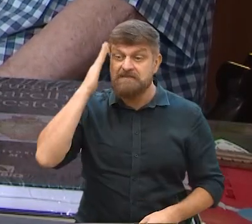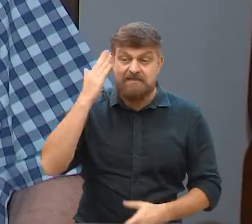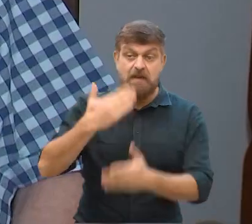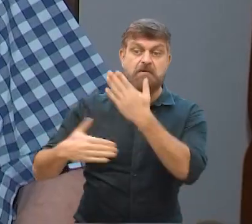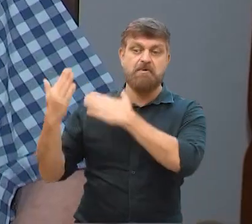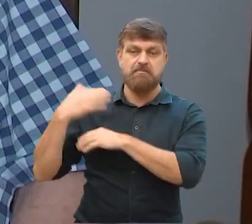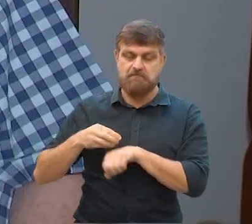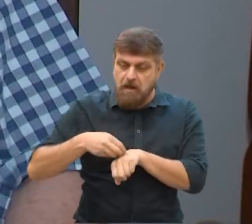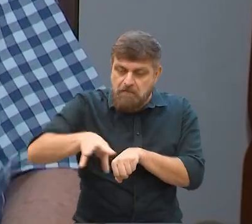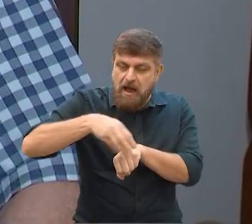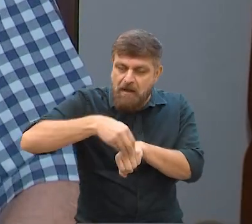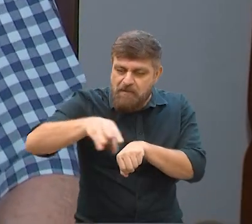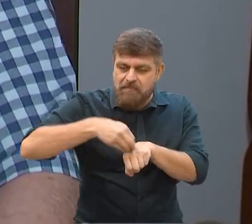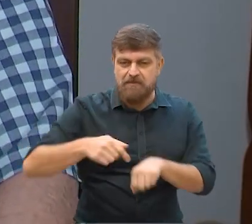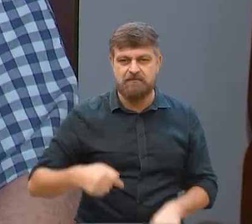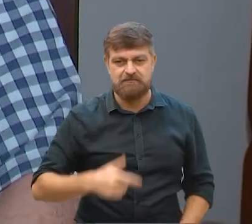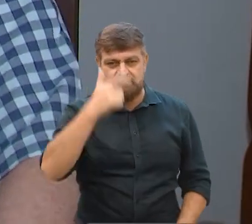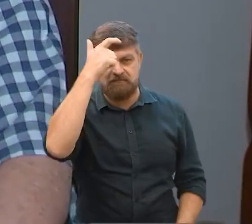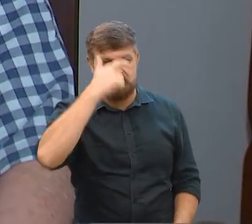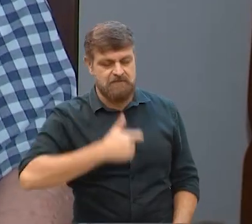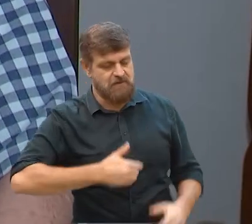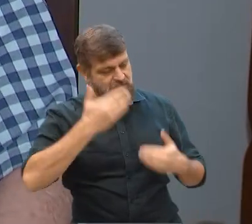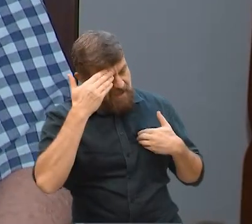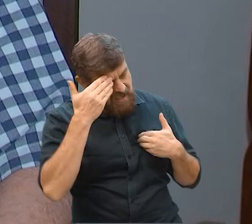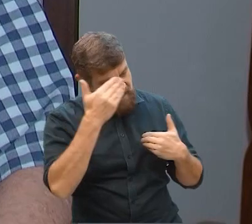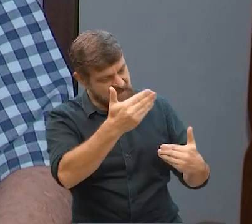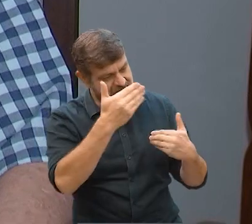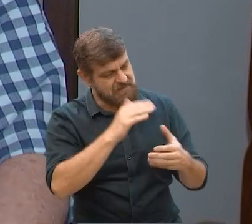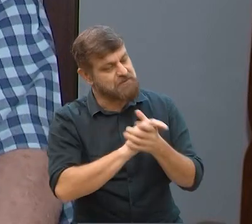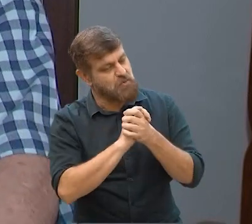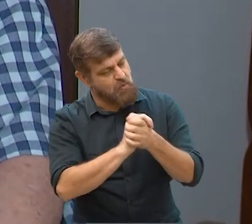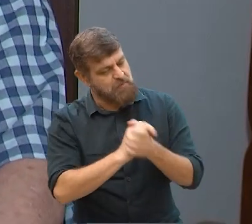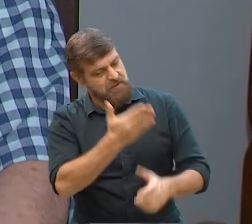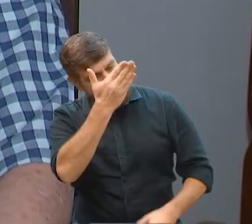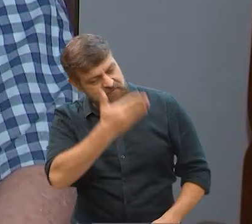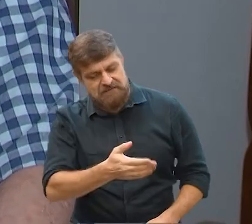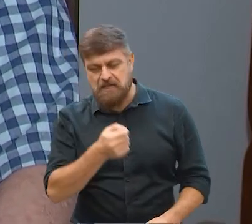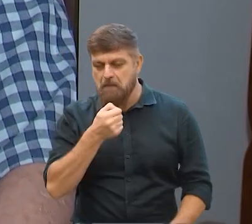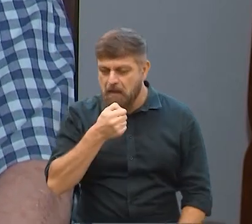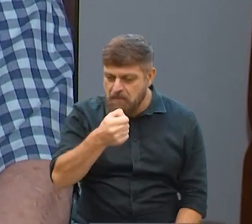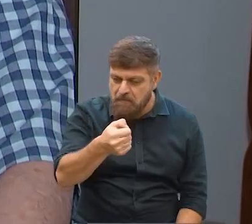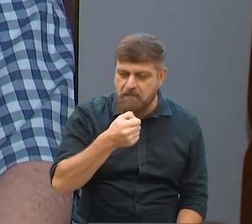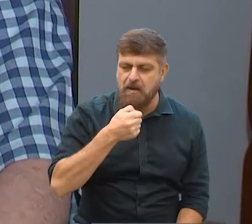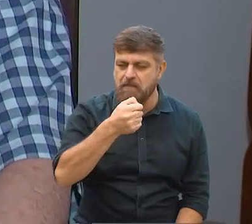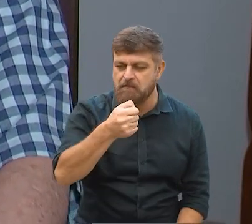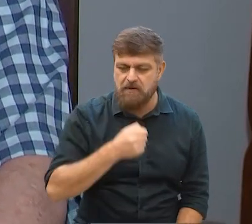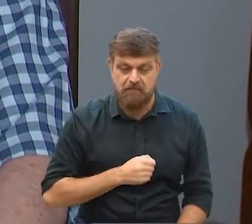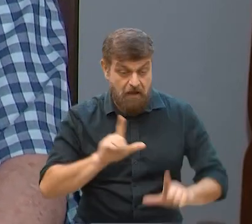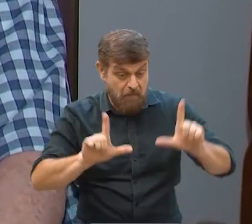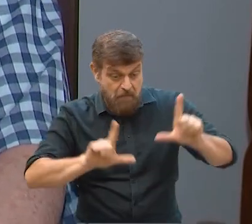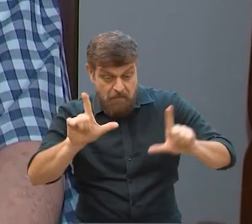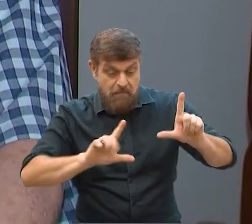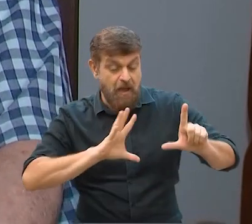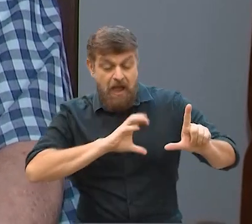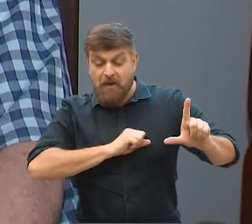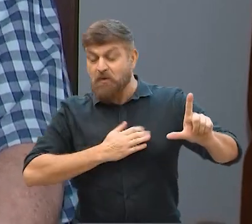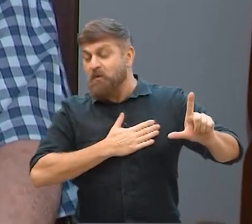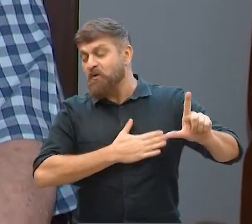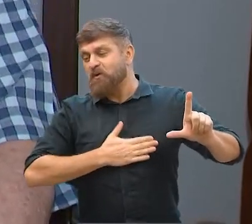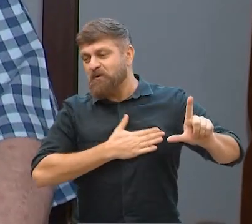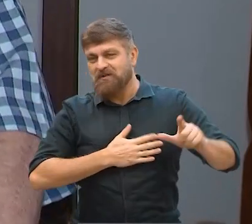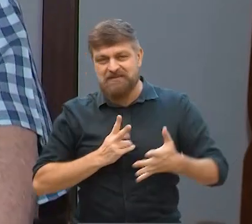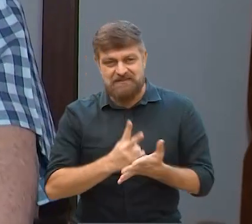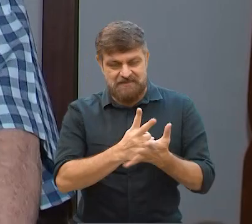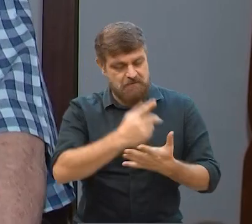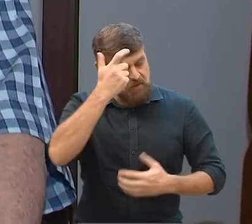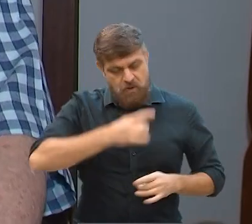tempo. Eu que agradeço a você, Rita Maria, parabenizo você porque tenho visto os seus programas, gosto muito. E estou sempre